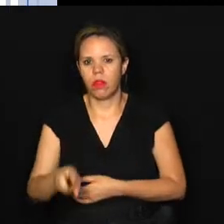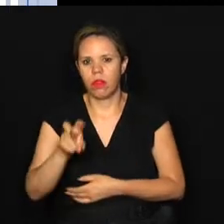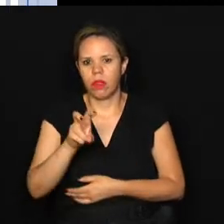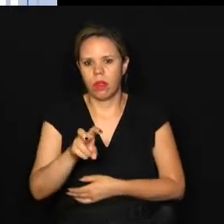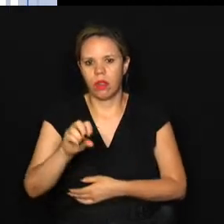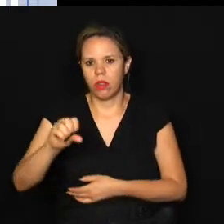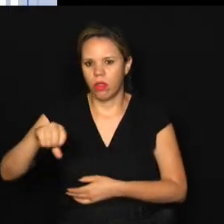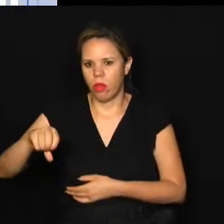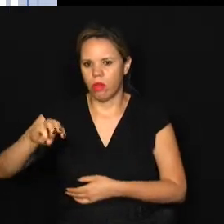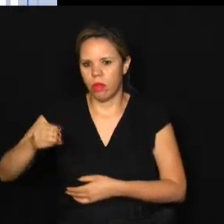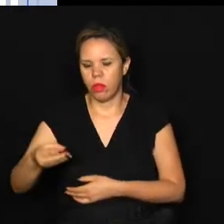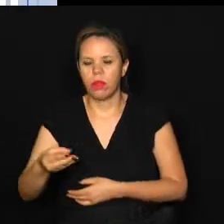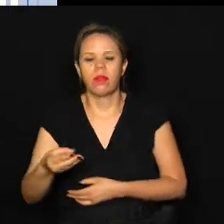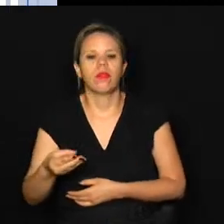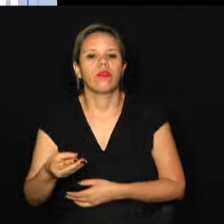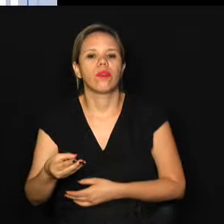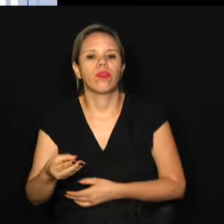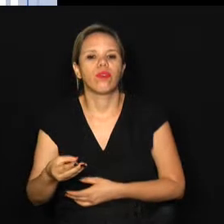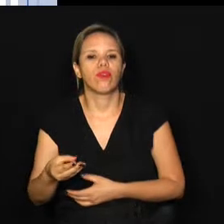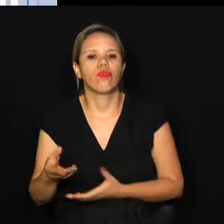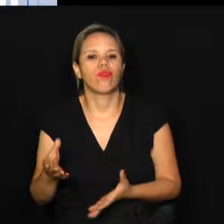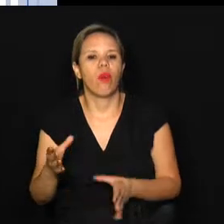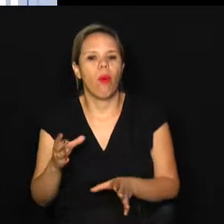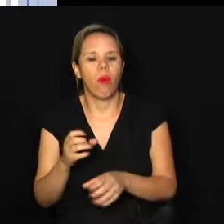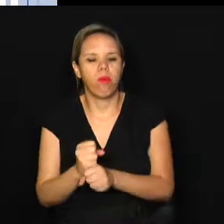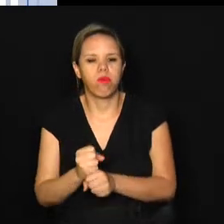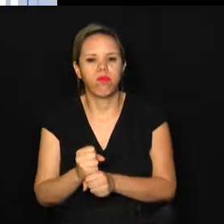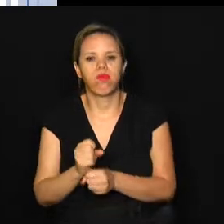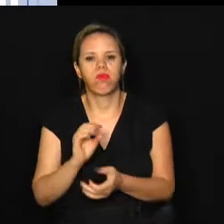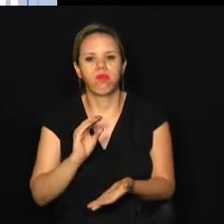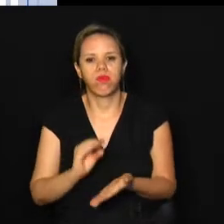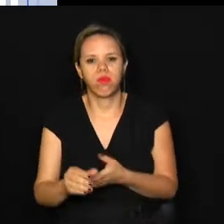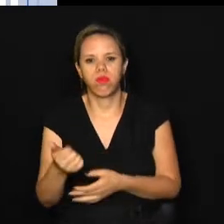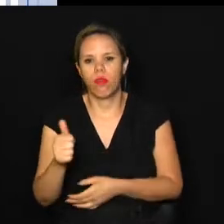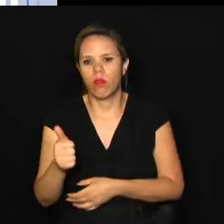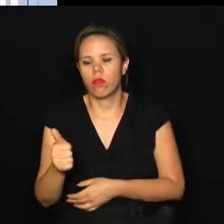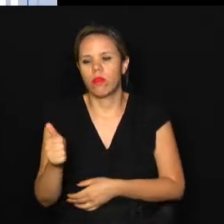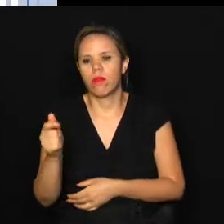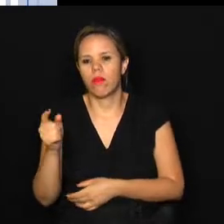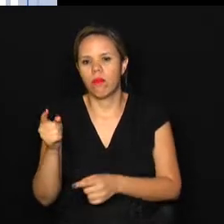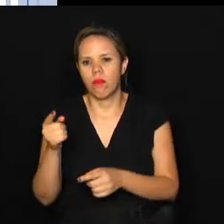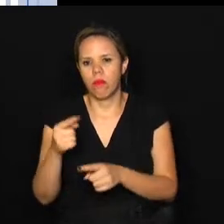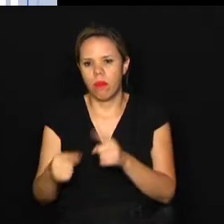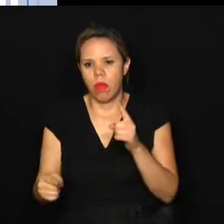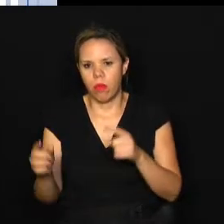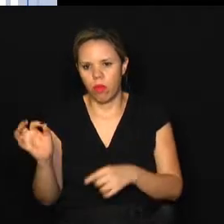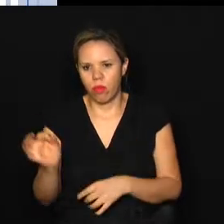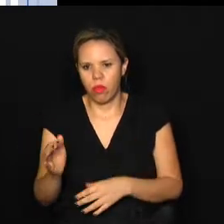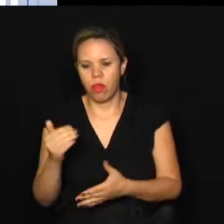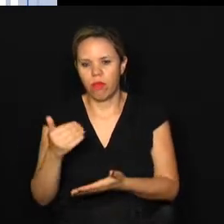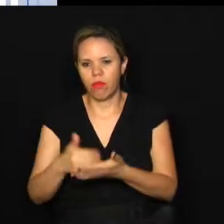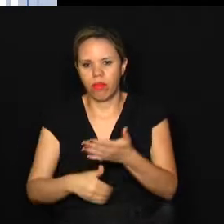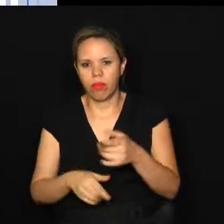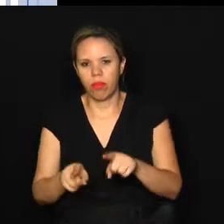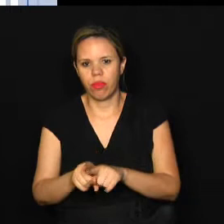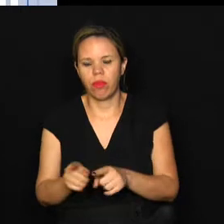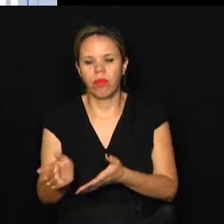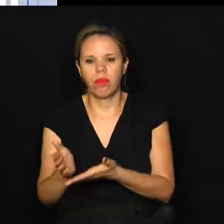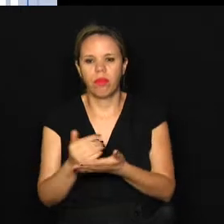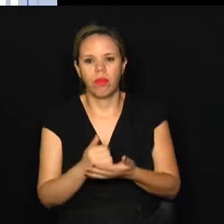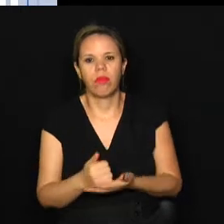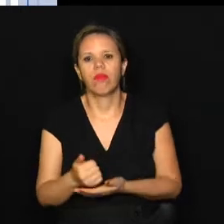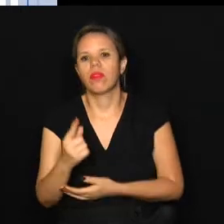milhões. As receitas intra-orçamentárias teve uma queda de 11,5%, foram arrecadados 151 milhões e 100